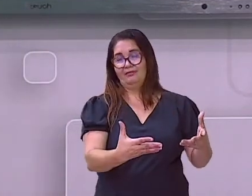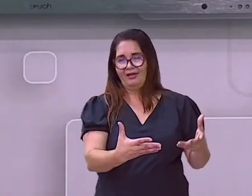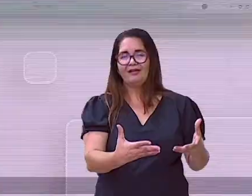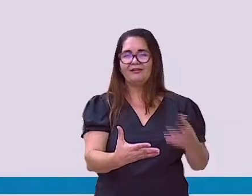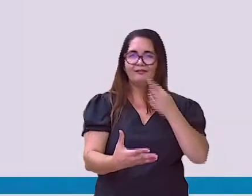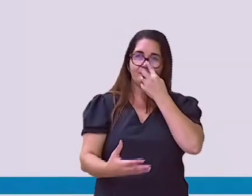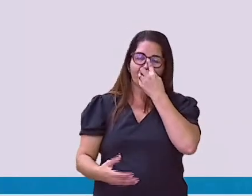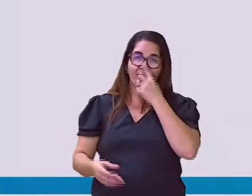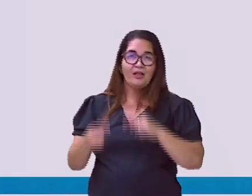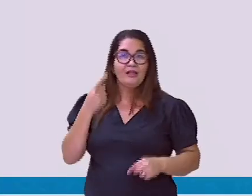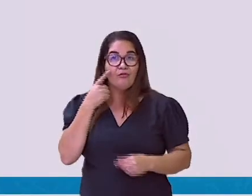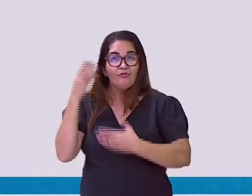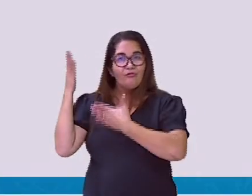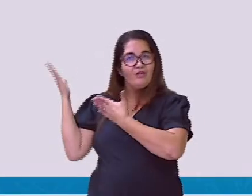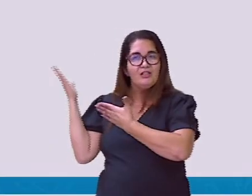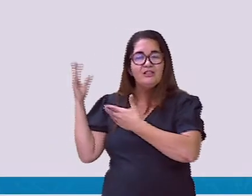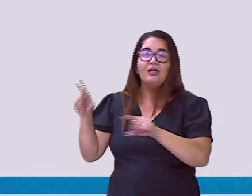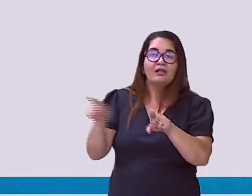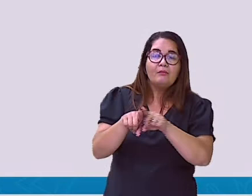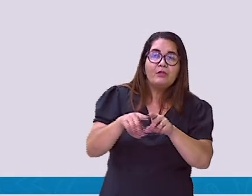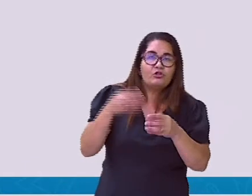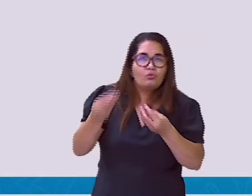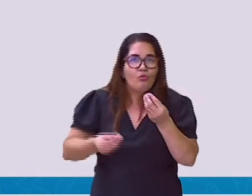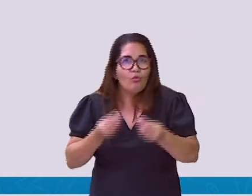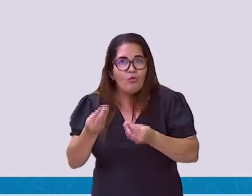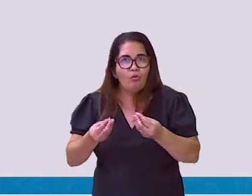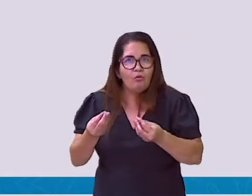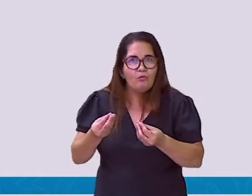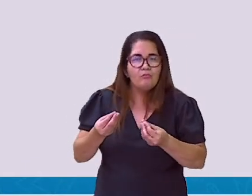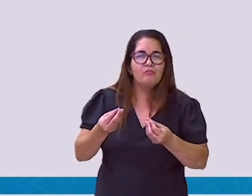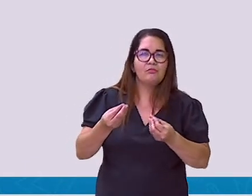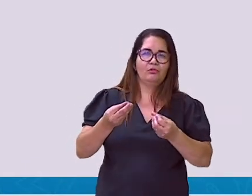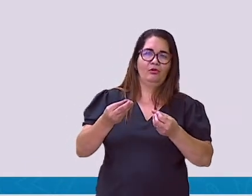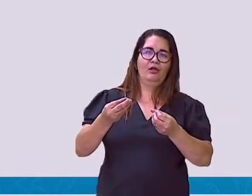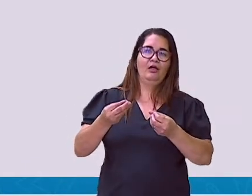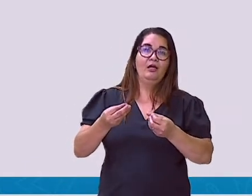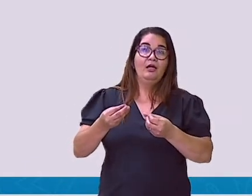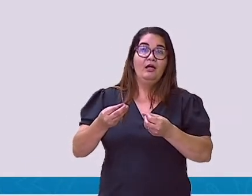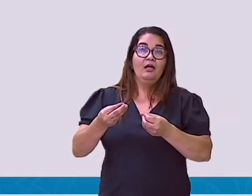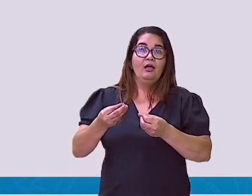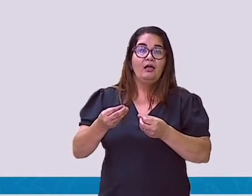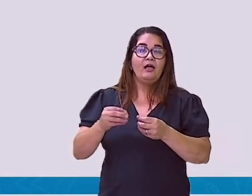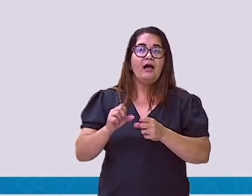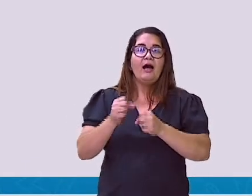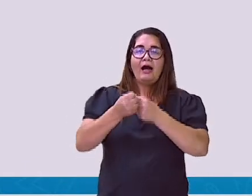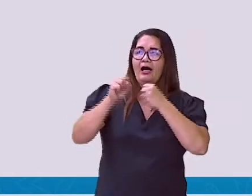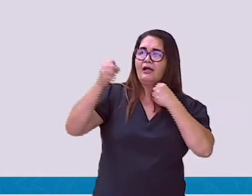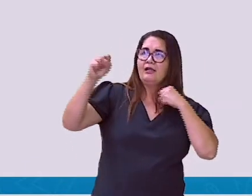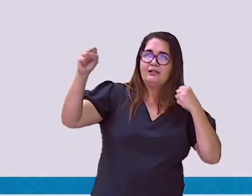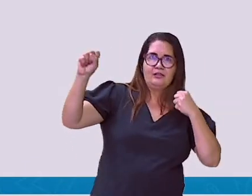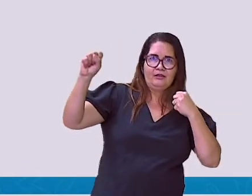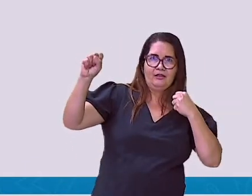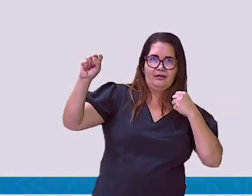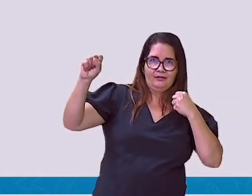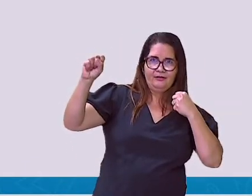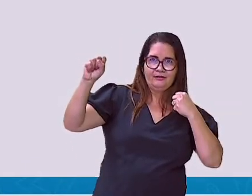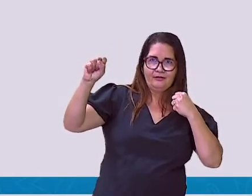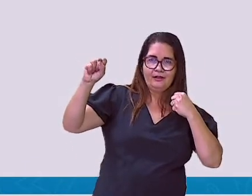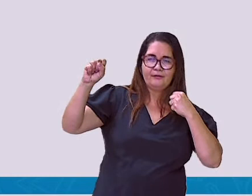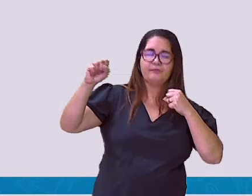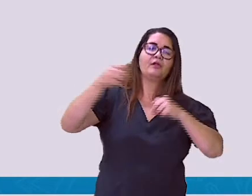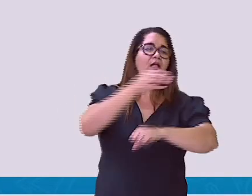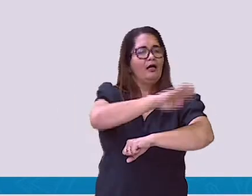Na porção centro-ocidental, a densidade demográfica é bastante elevada.